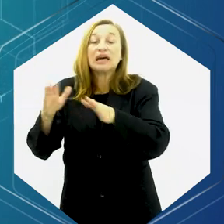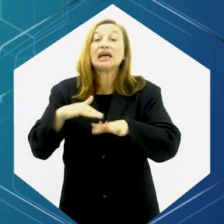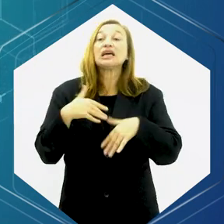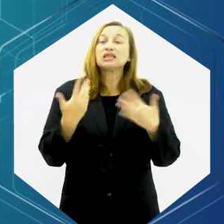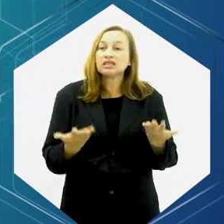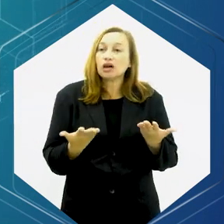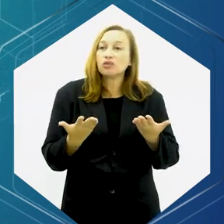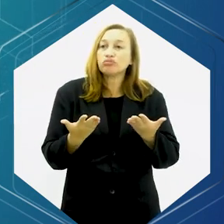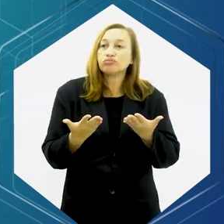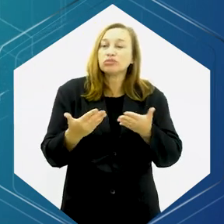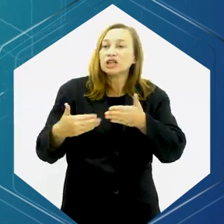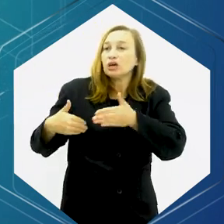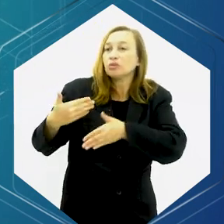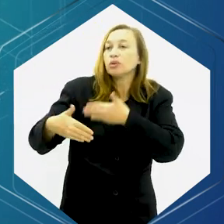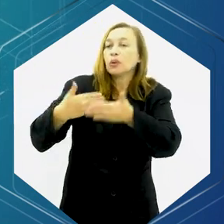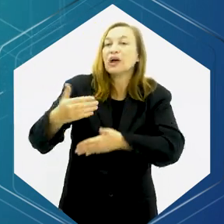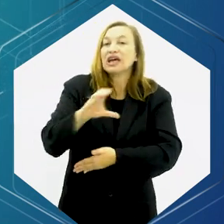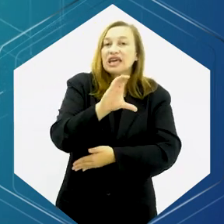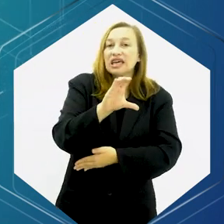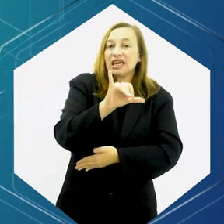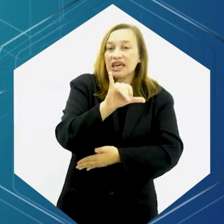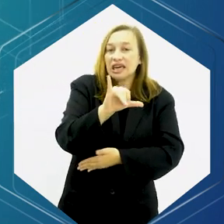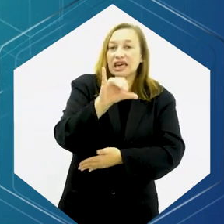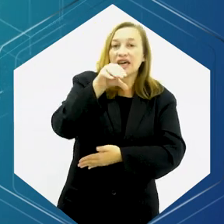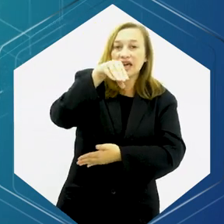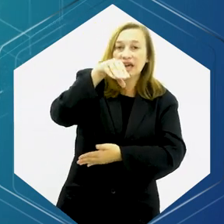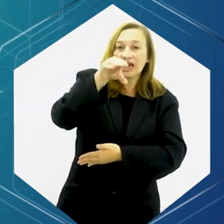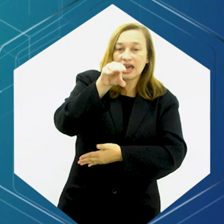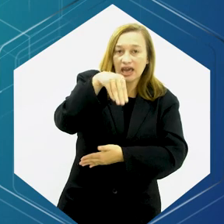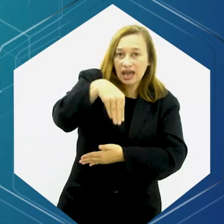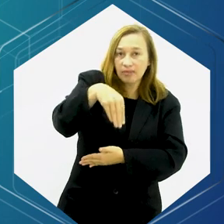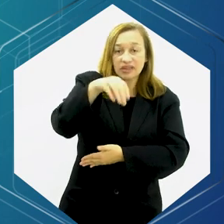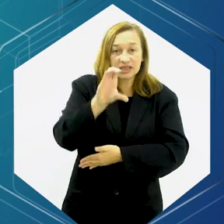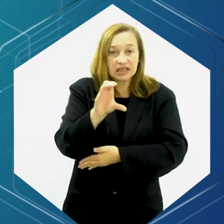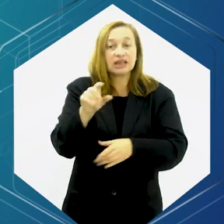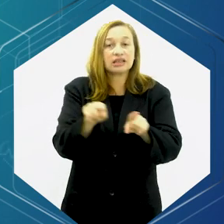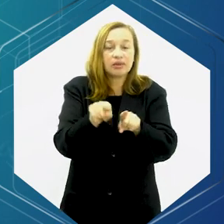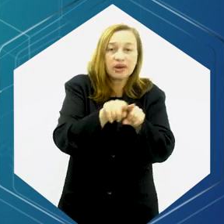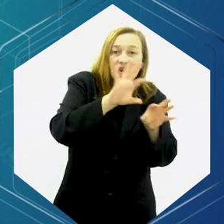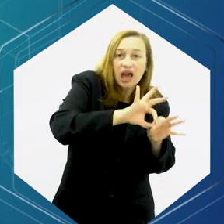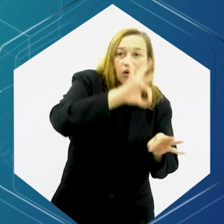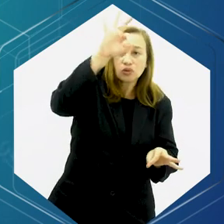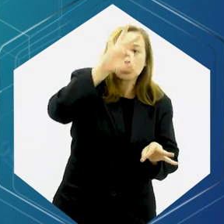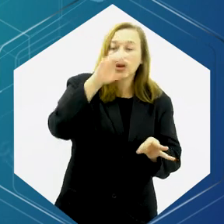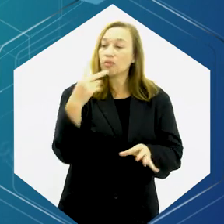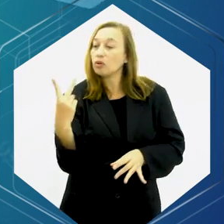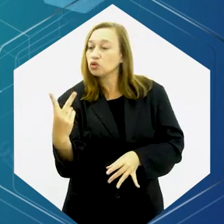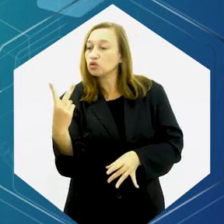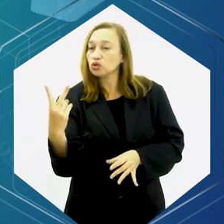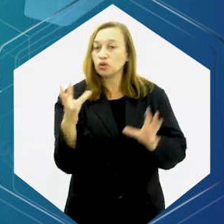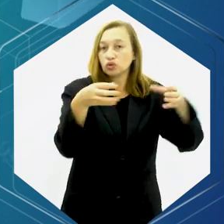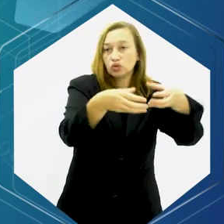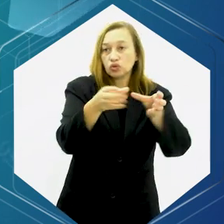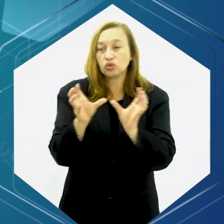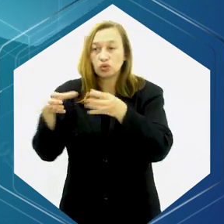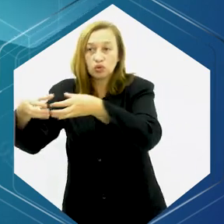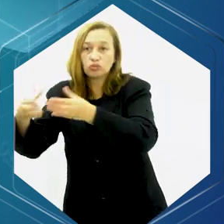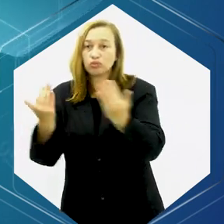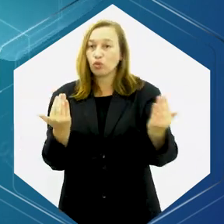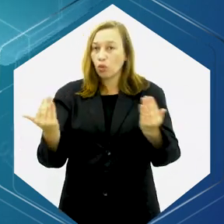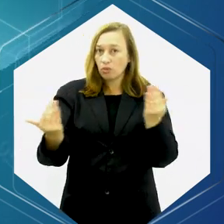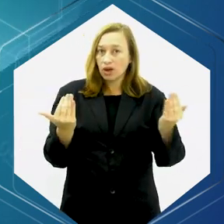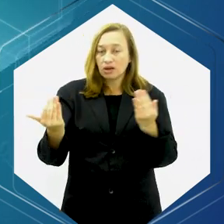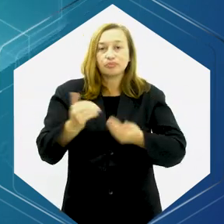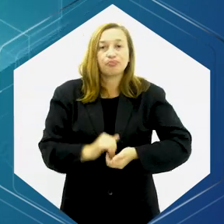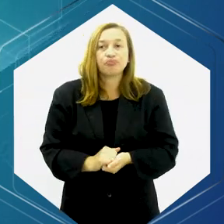então nós construímos as trajetórias de IMC e as trajetórias de altura para esses dois grupos ou essas duas ctes